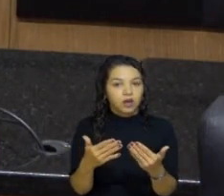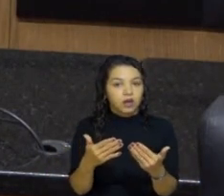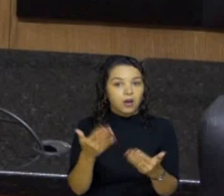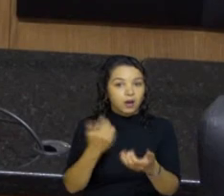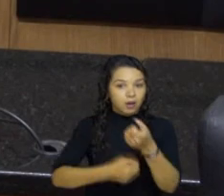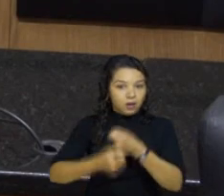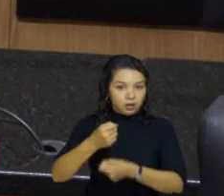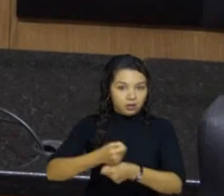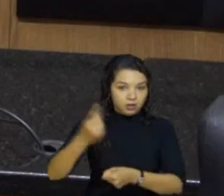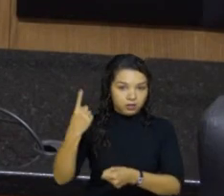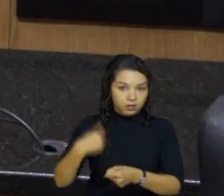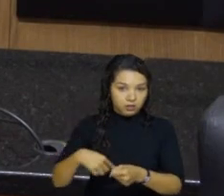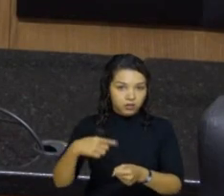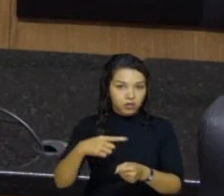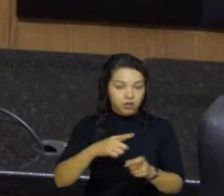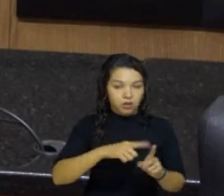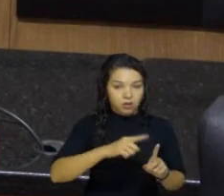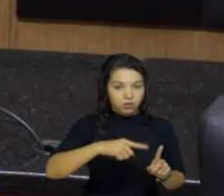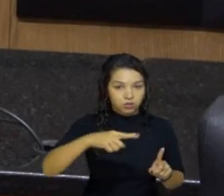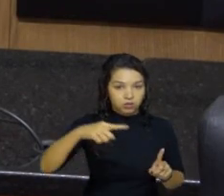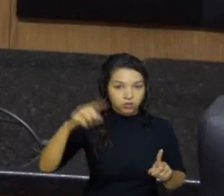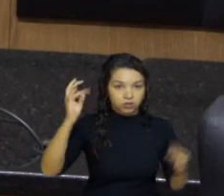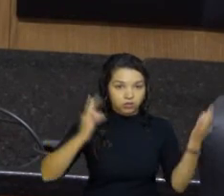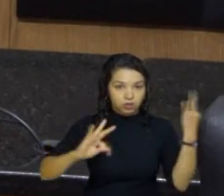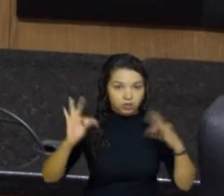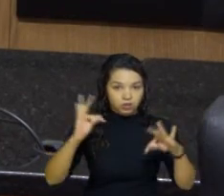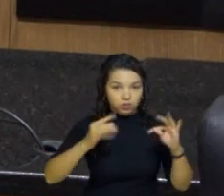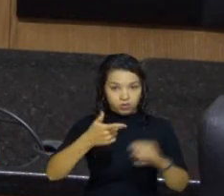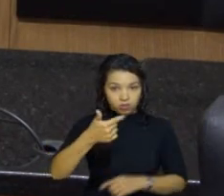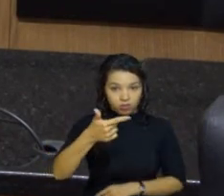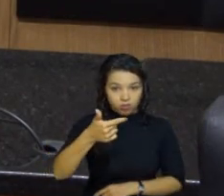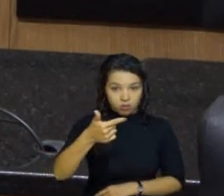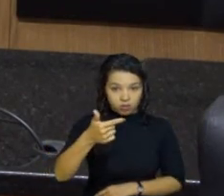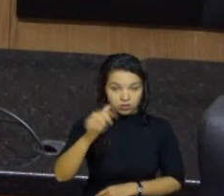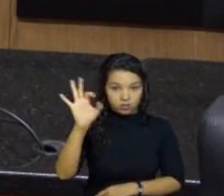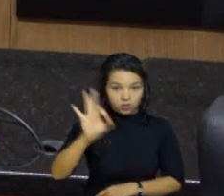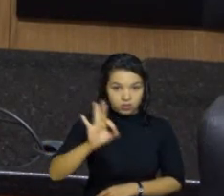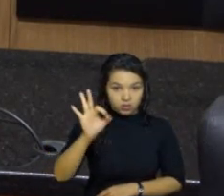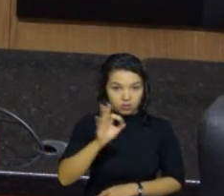a 12% do PIB com turismo,